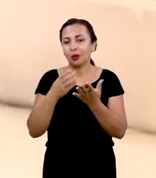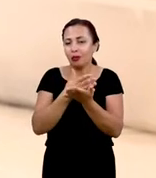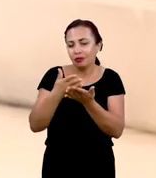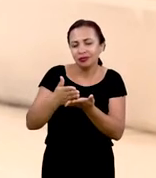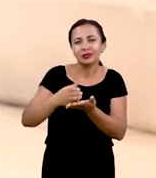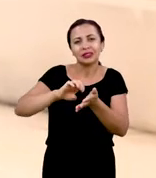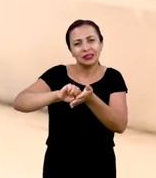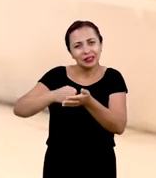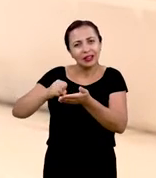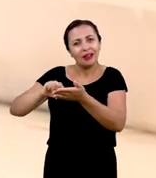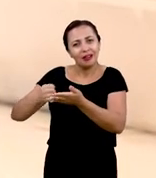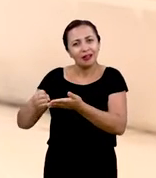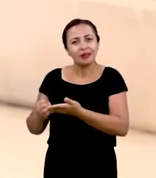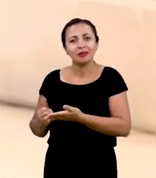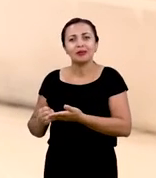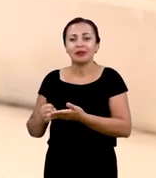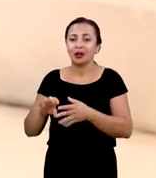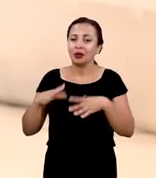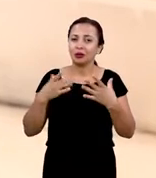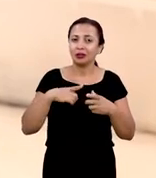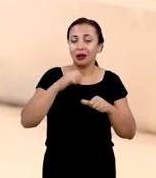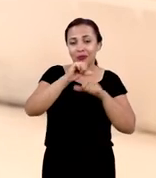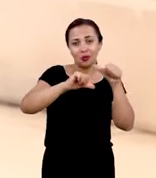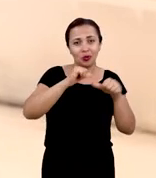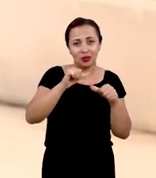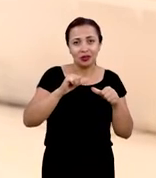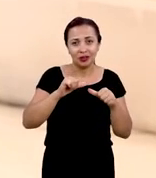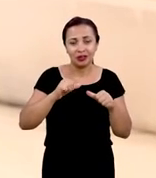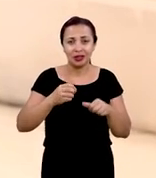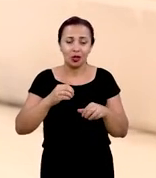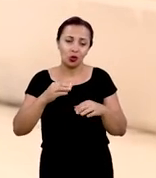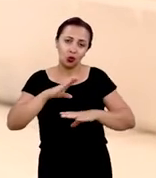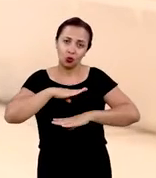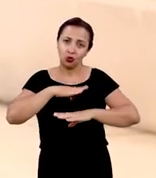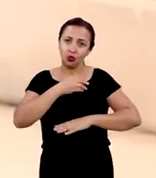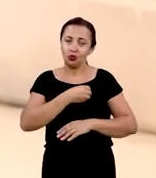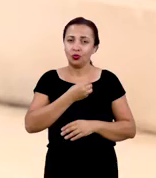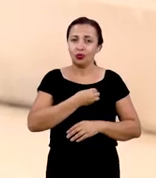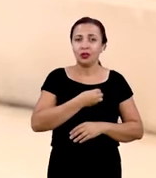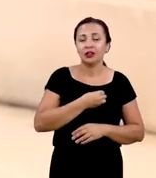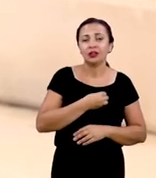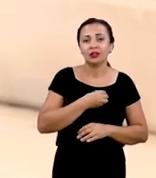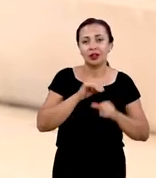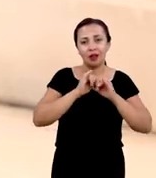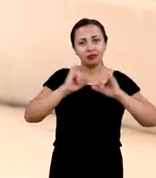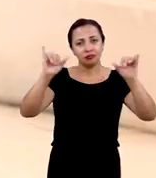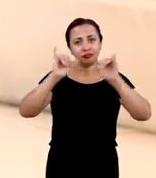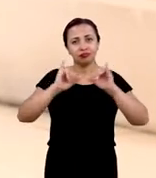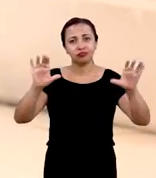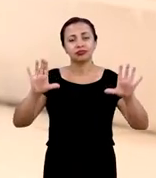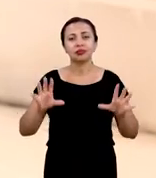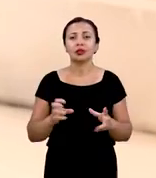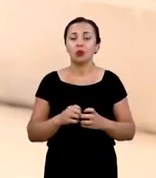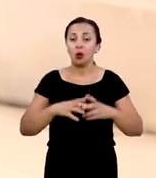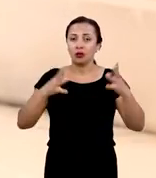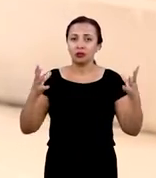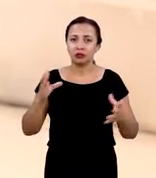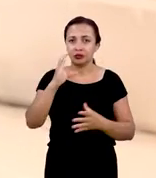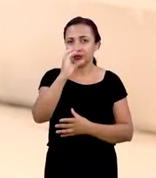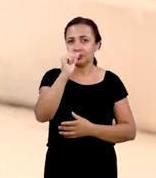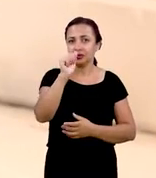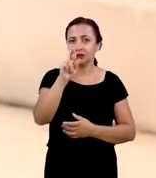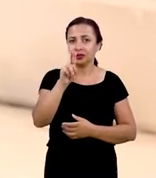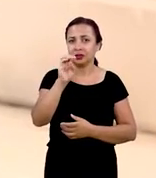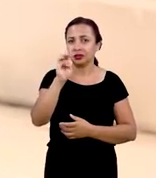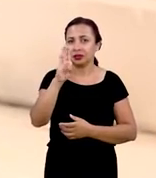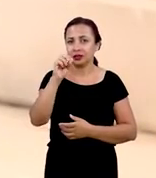degradados, quando eles têm a sua função alterada, eles passam a emitir quantidades de carbono. Então eles